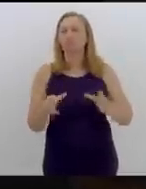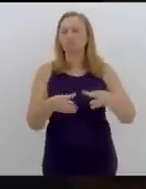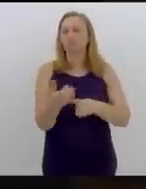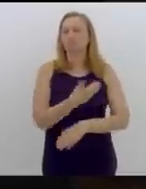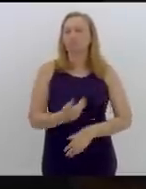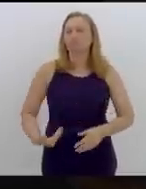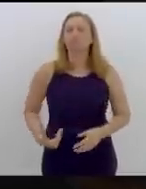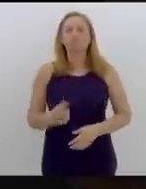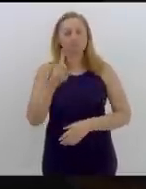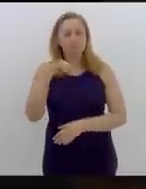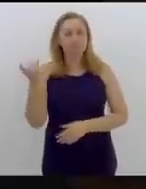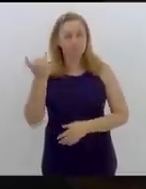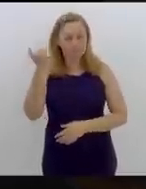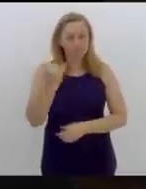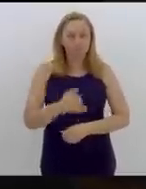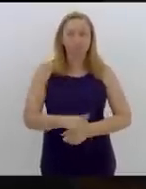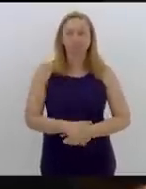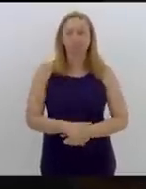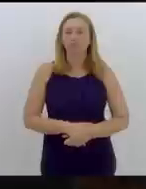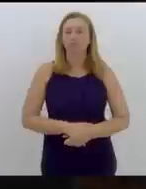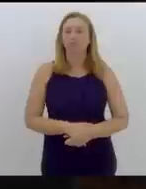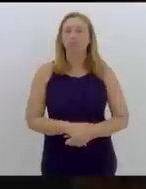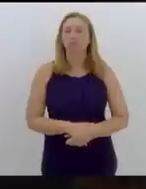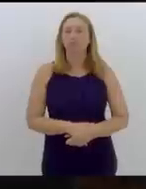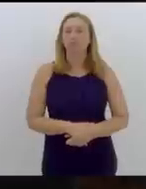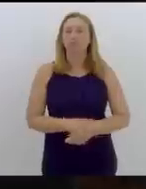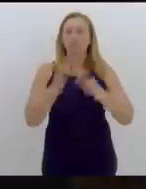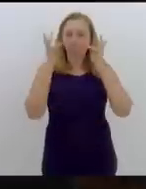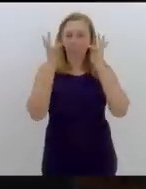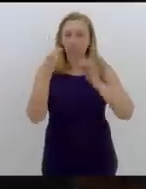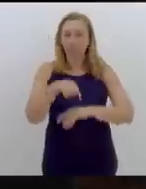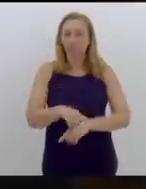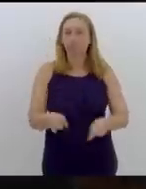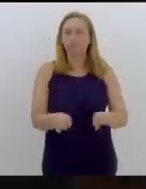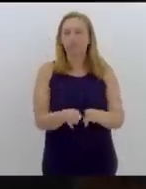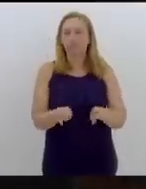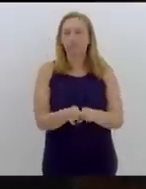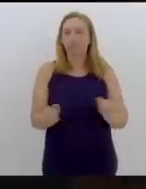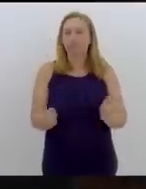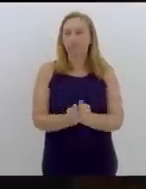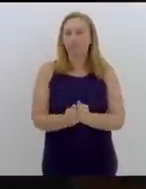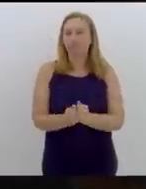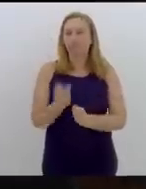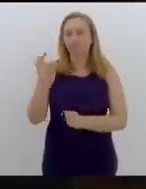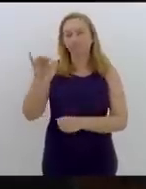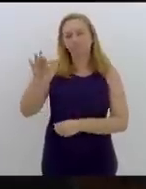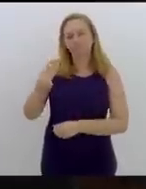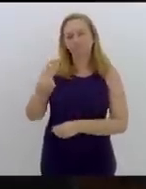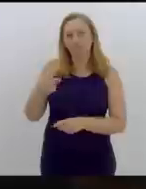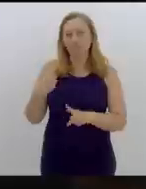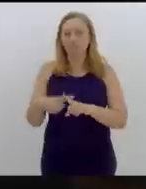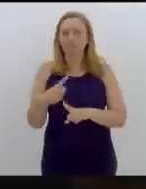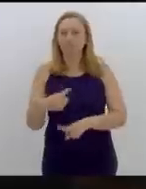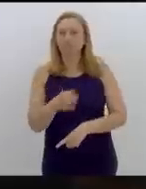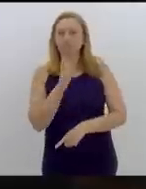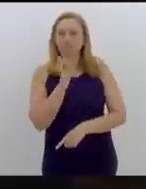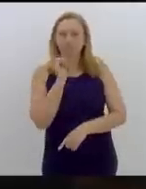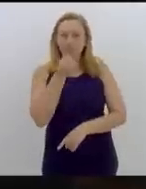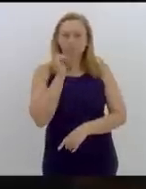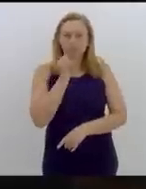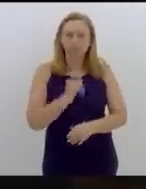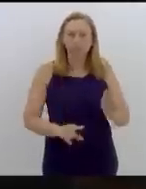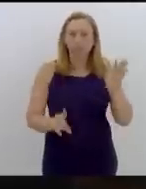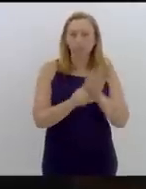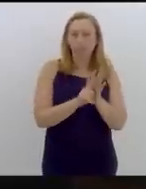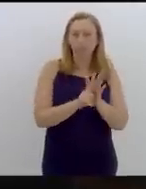que é absolutamente necessário eu dou um testemunha aqui também junto com Gualberto porque eu como relator da Lei Orgânica da